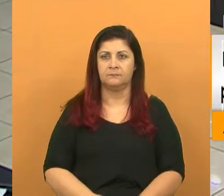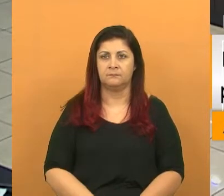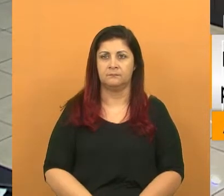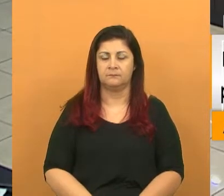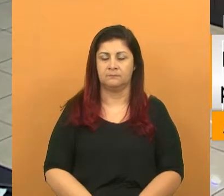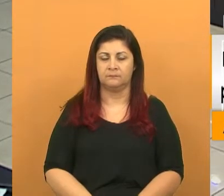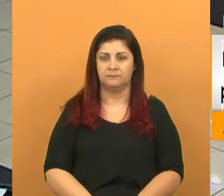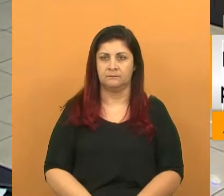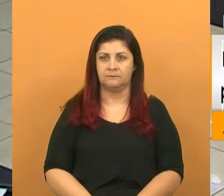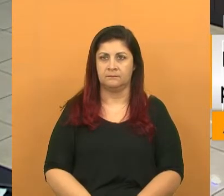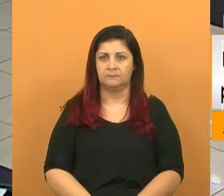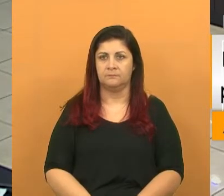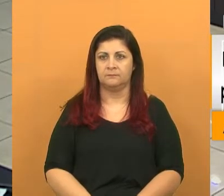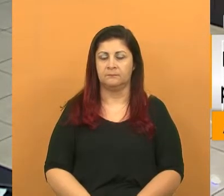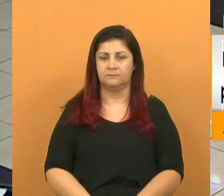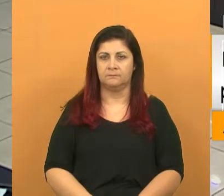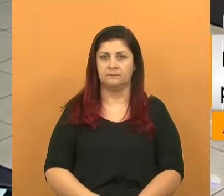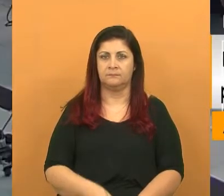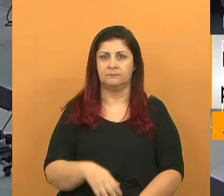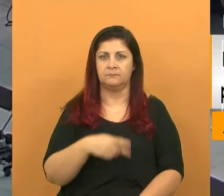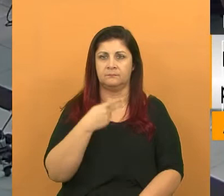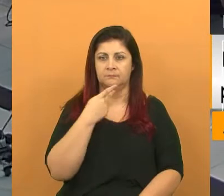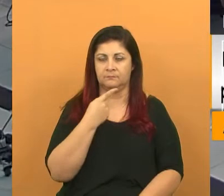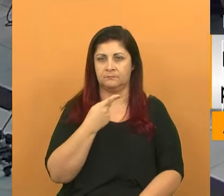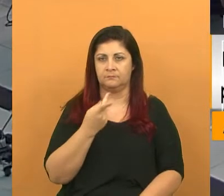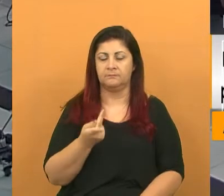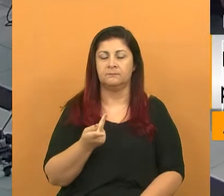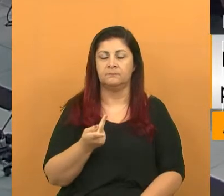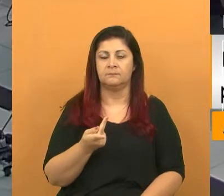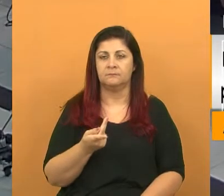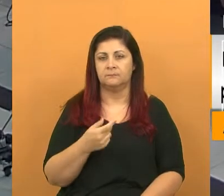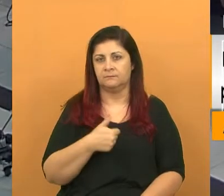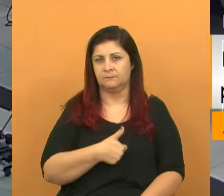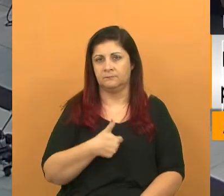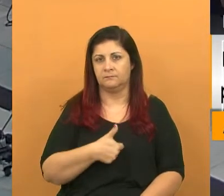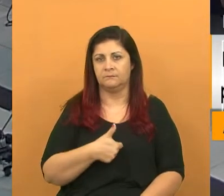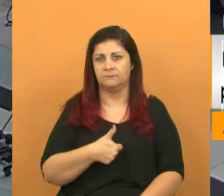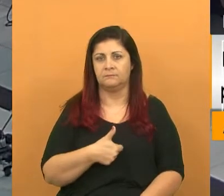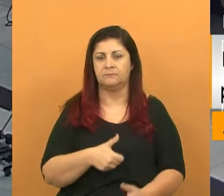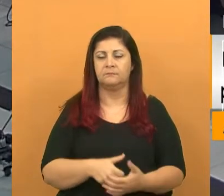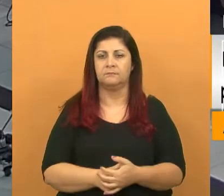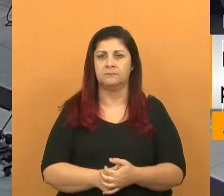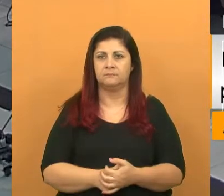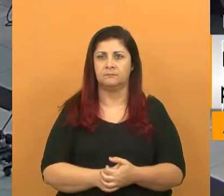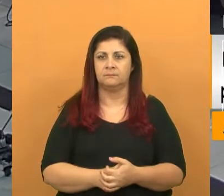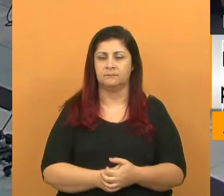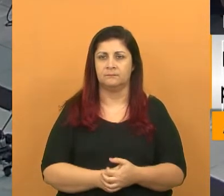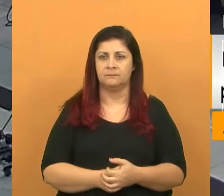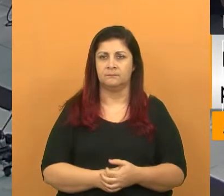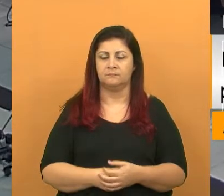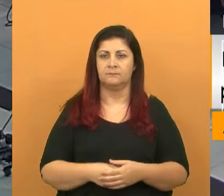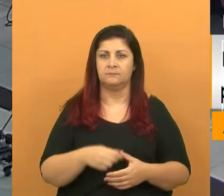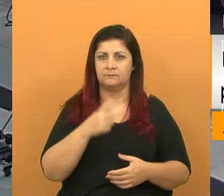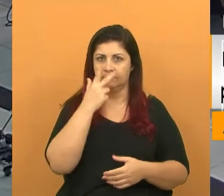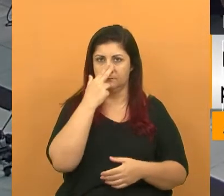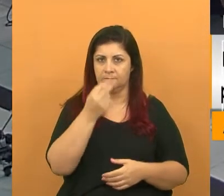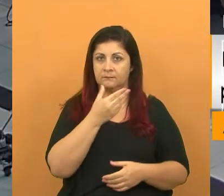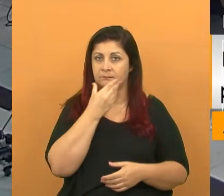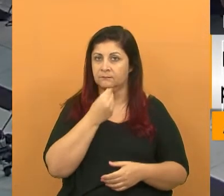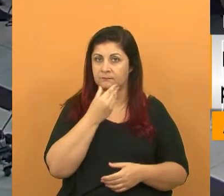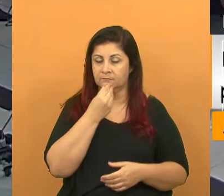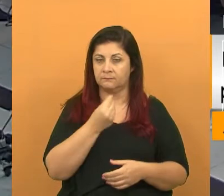Bom, justificando meu voto, quero dizer, adiantando que sou favorável ao projeto e colaboro, eu acho que os